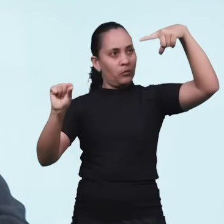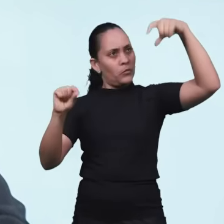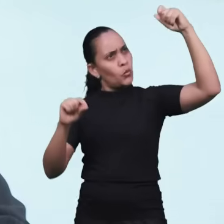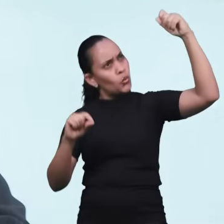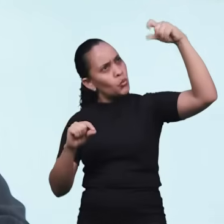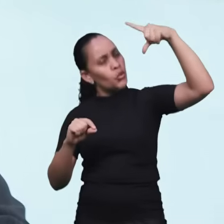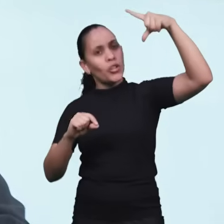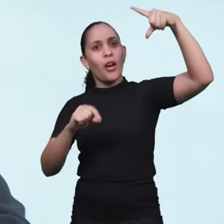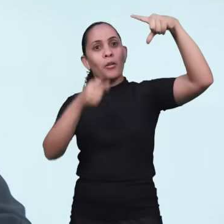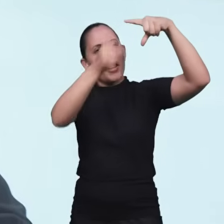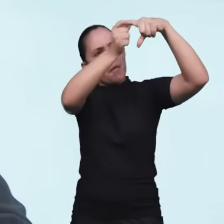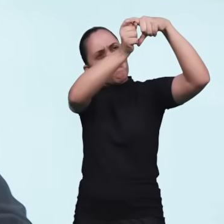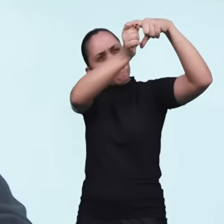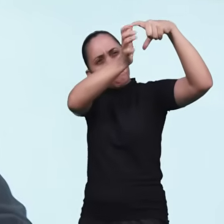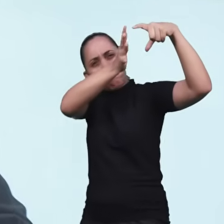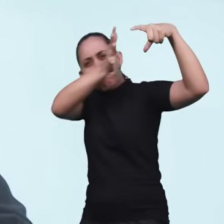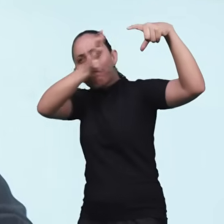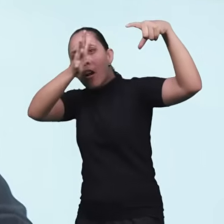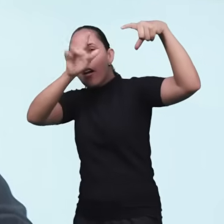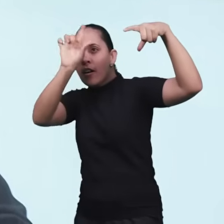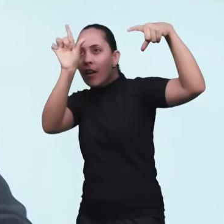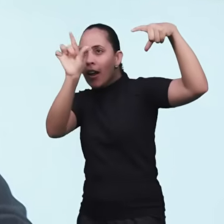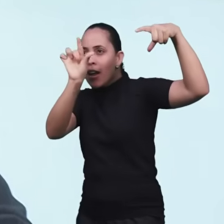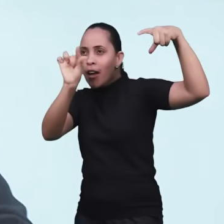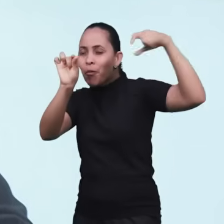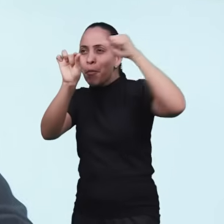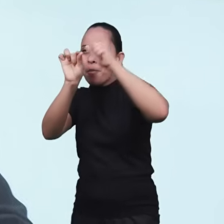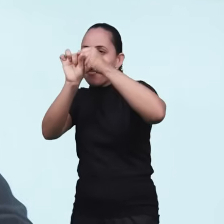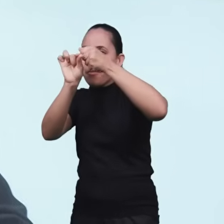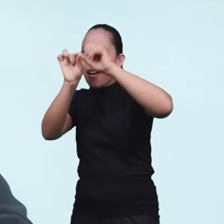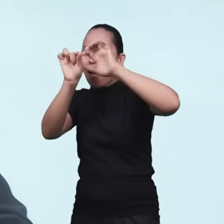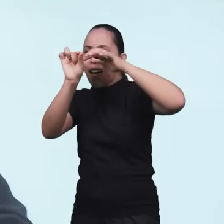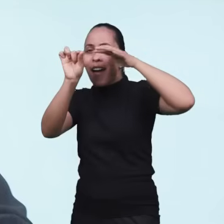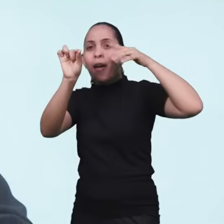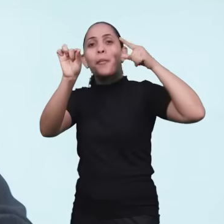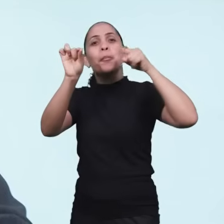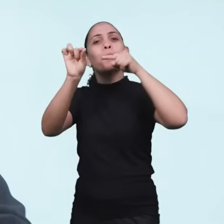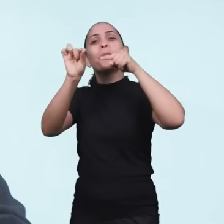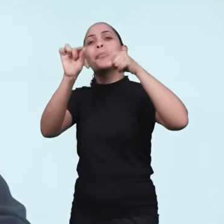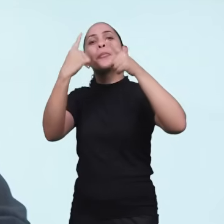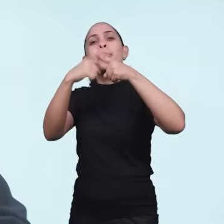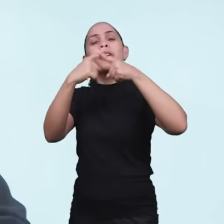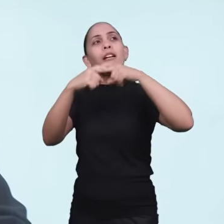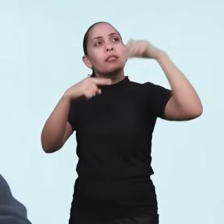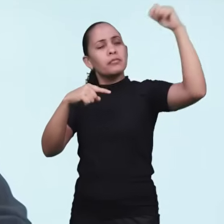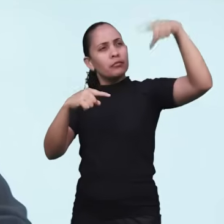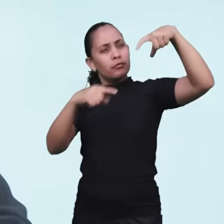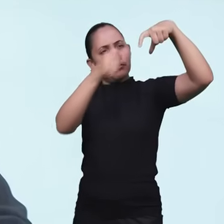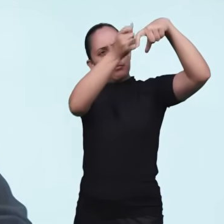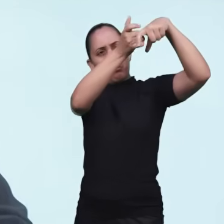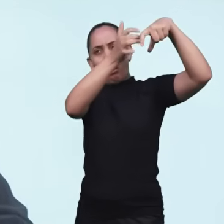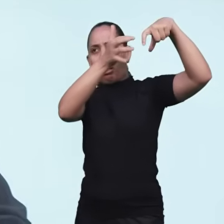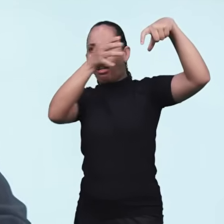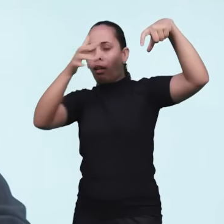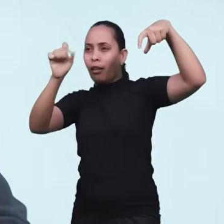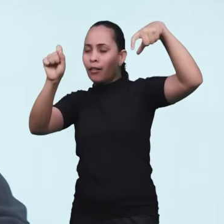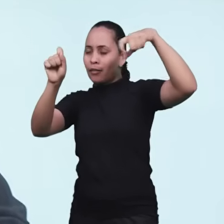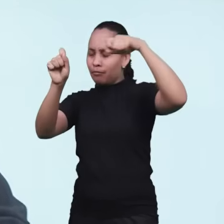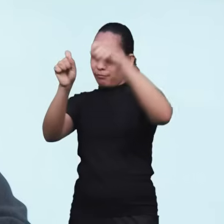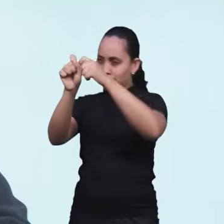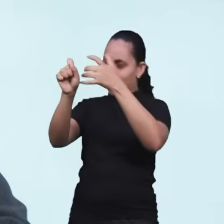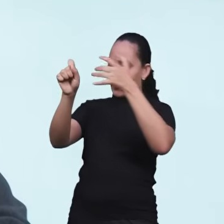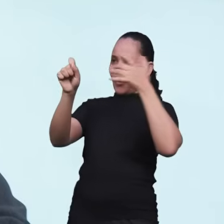Lua. O Sol é que possui a luz, mas a Lua brilha por quê? Porque ela reflete a luz do